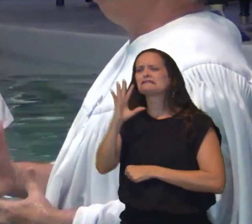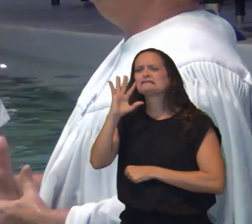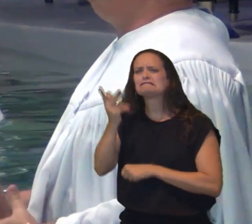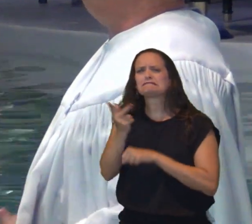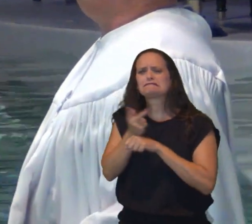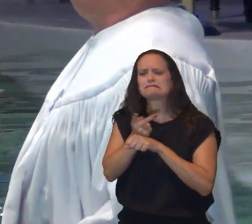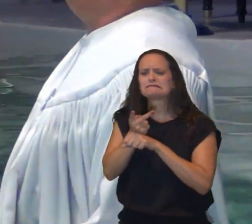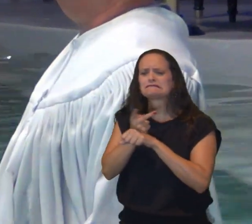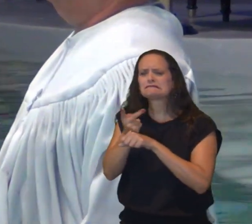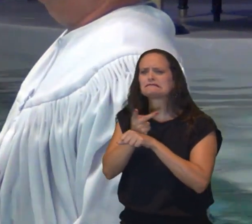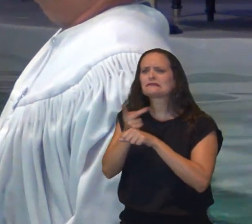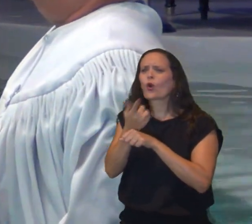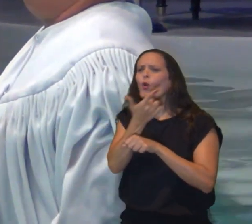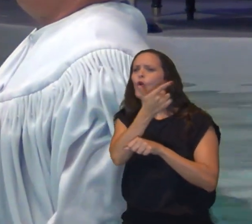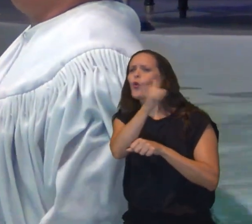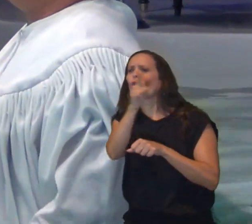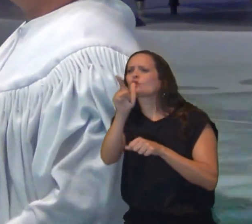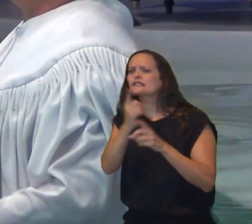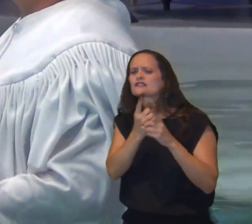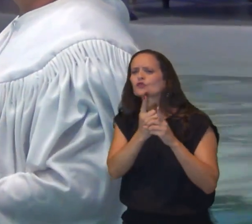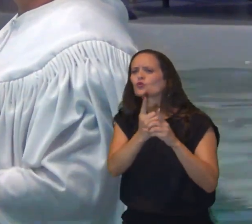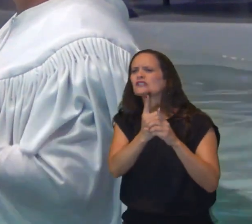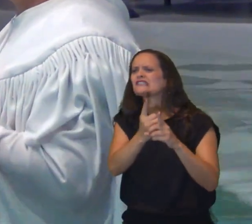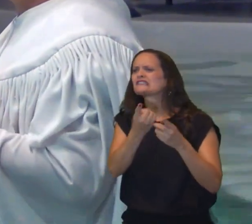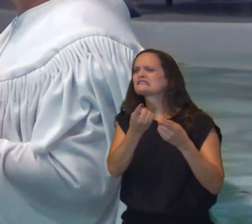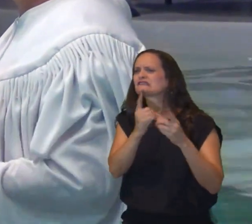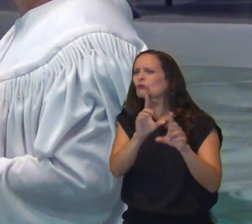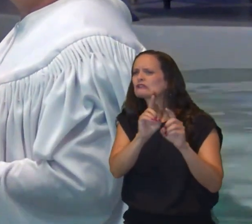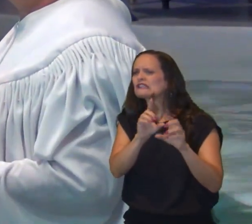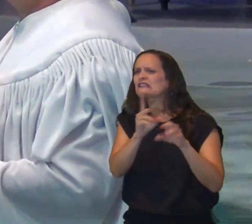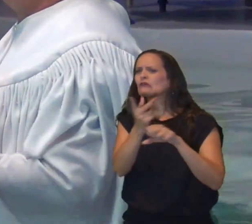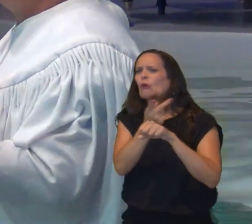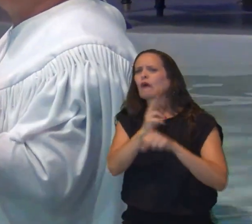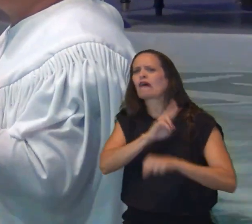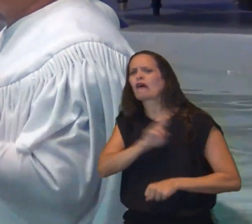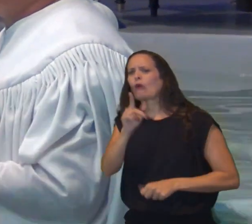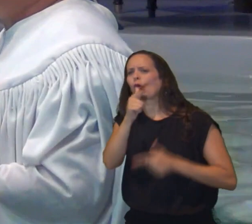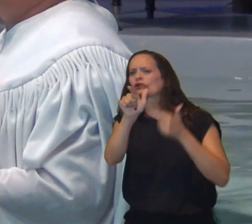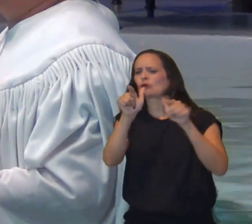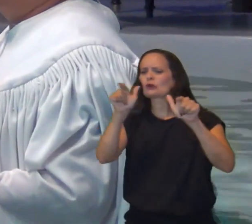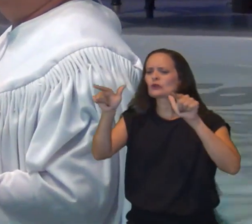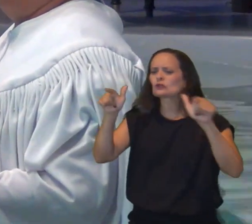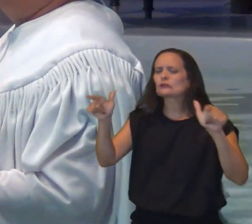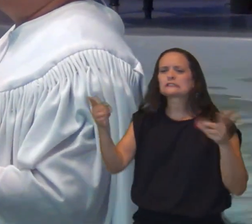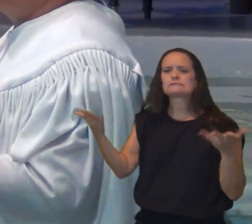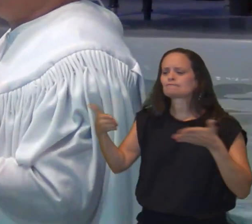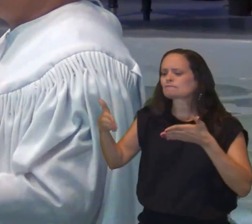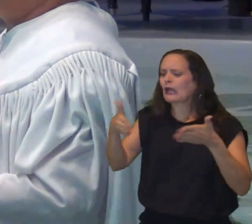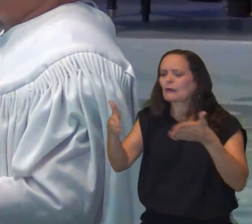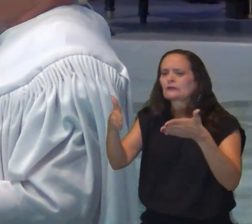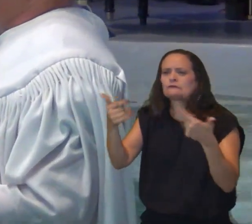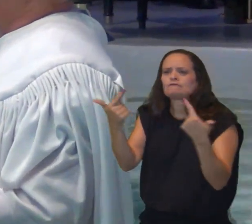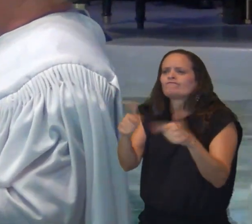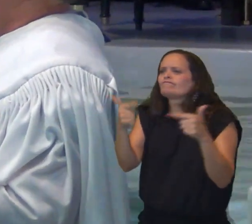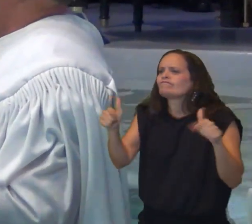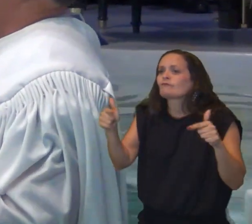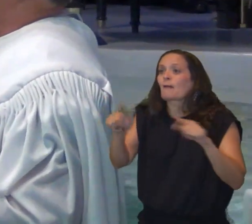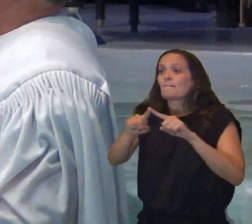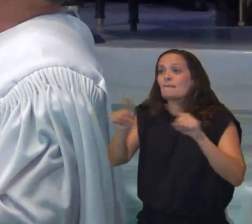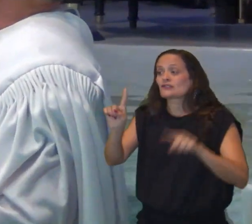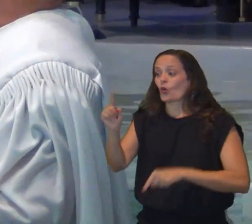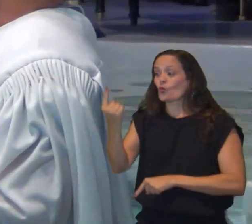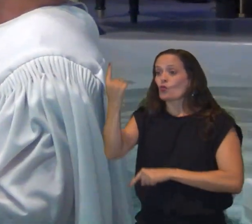em muitas doutrinas, mas ela encontrou Jesus Cristo como o único caminho, a única verdade, a